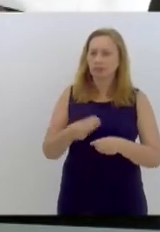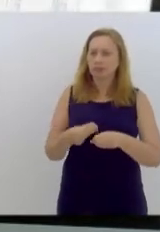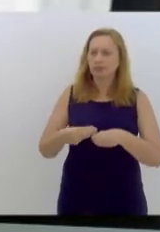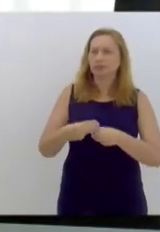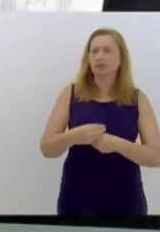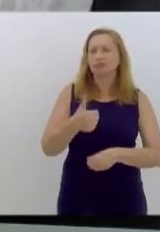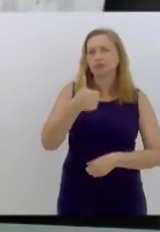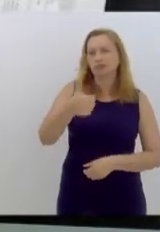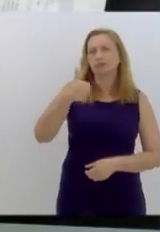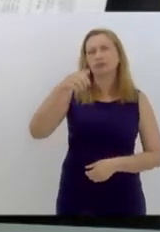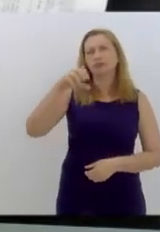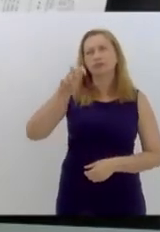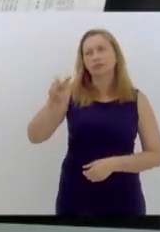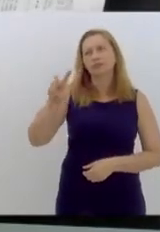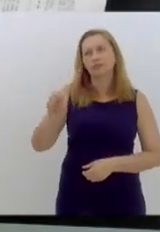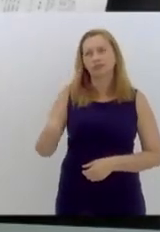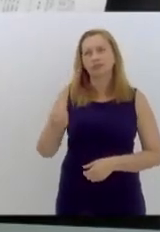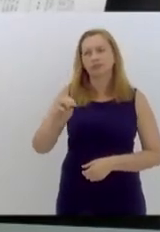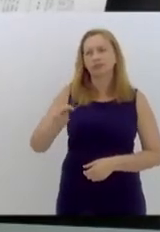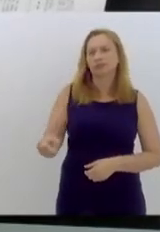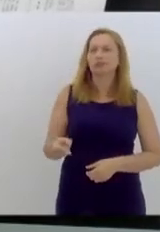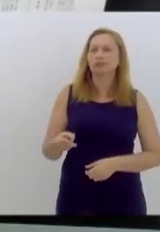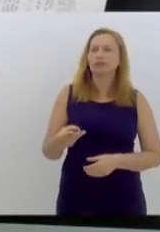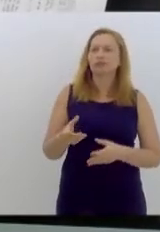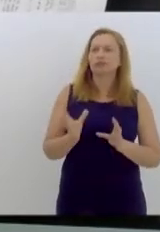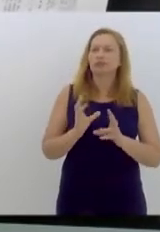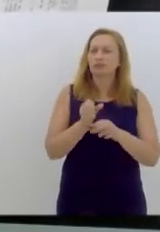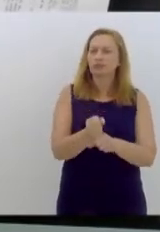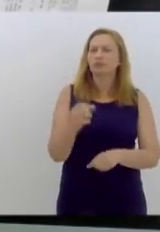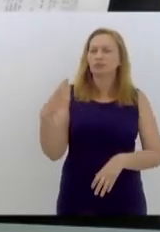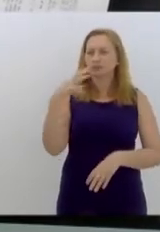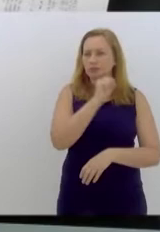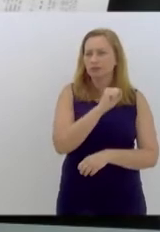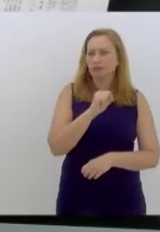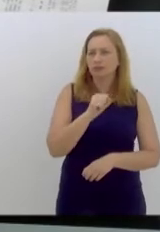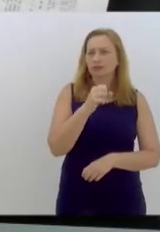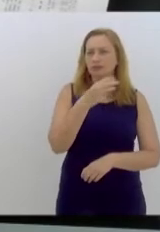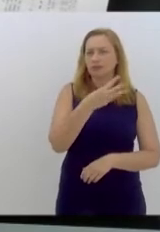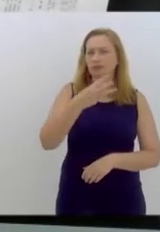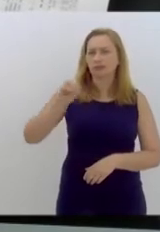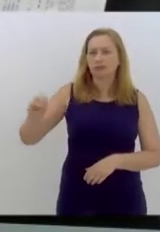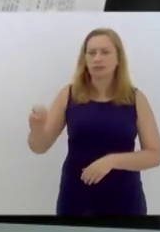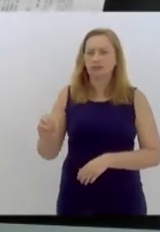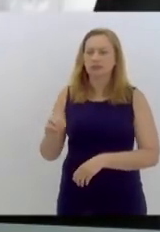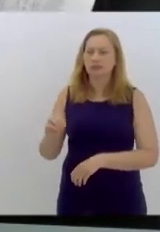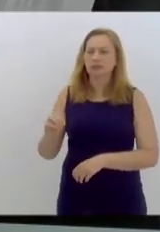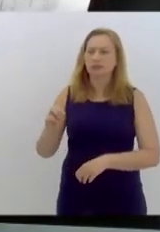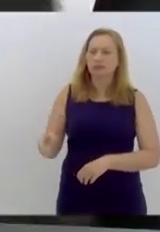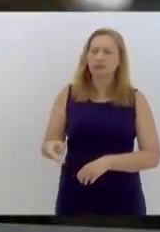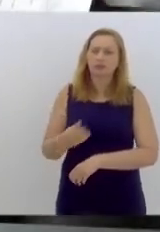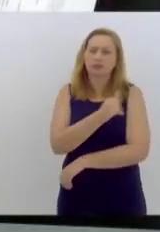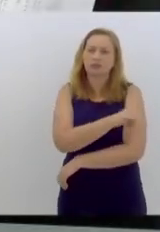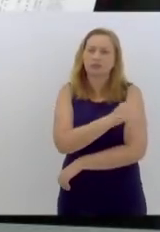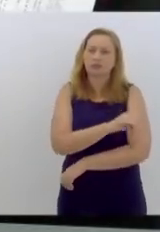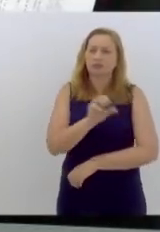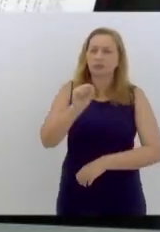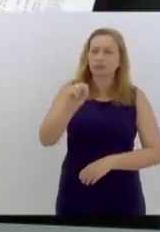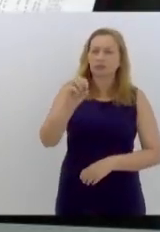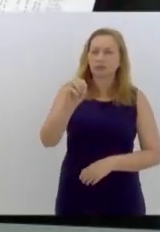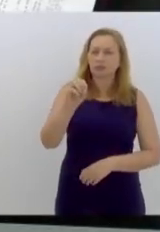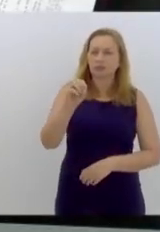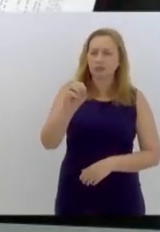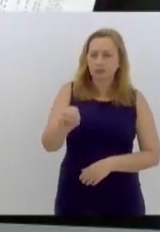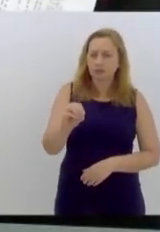milhões, fiz uma conta um pouquinho rápida aqui para o Rio de Janeiro, mais 300 milhões, e na faixa de 80 milhões, tanto